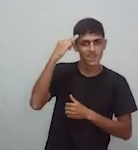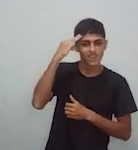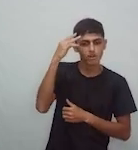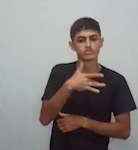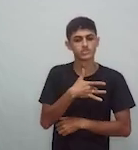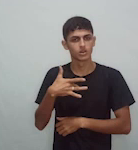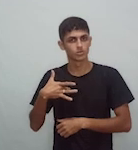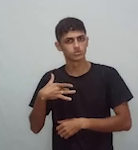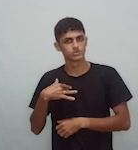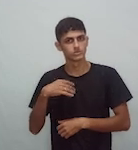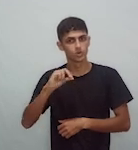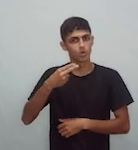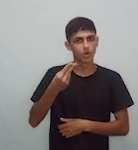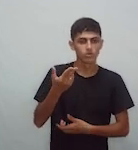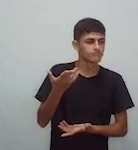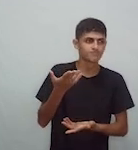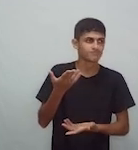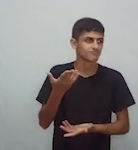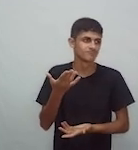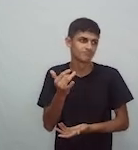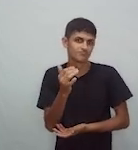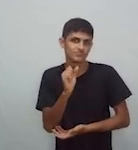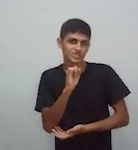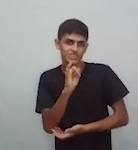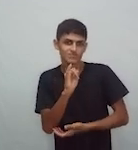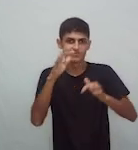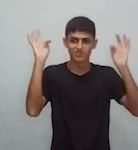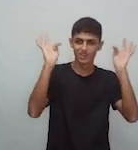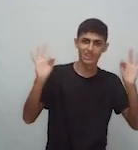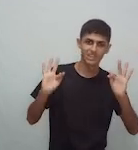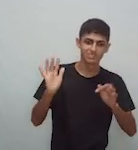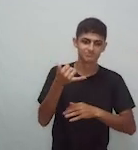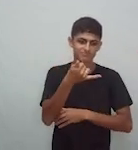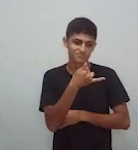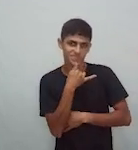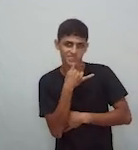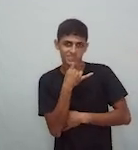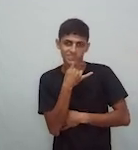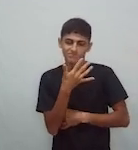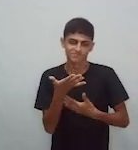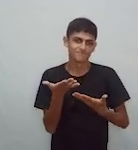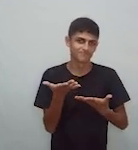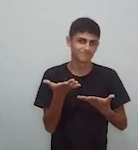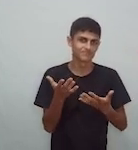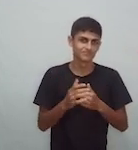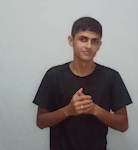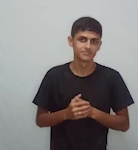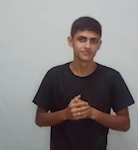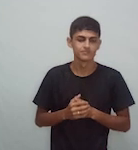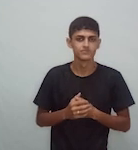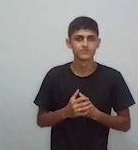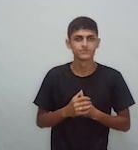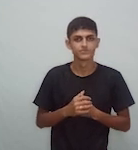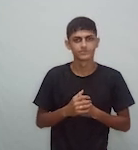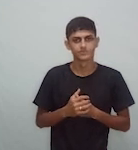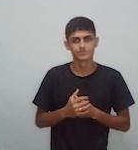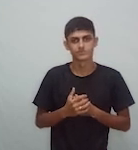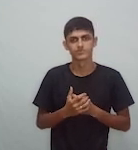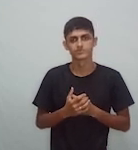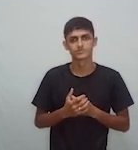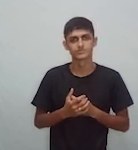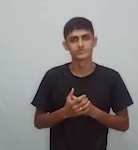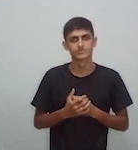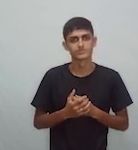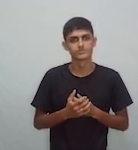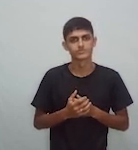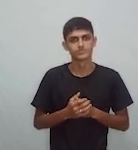nosso comportamento. Você vai estar feliz, vai estar triste, animado, empolgado, certo? Então isso aí é uma das funções dos neurotransmissores,